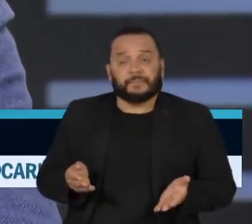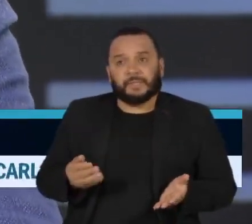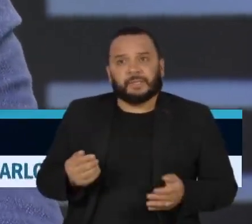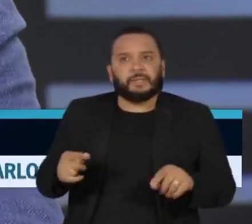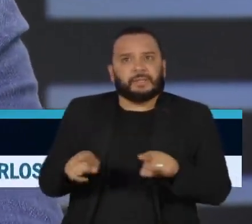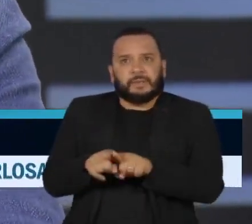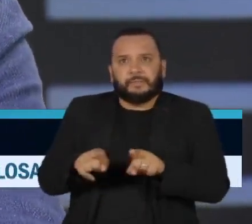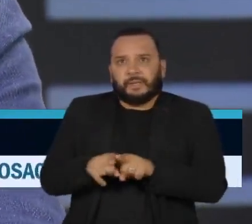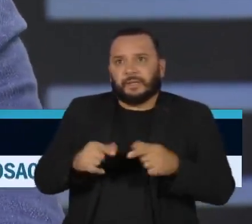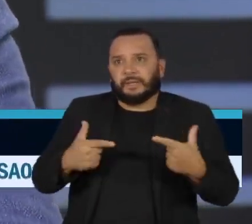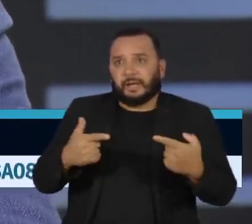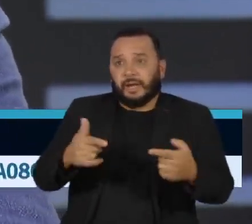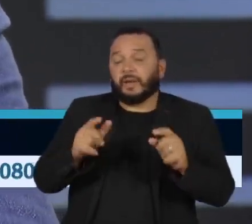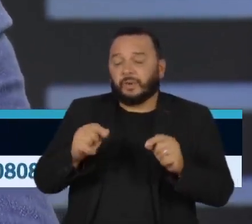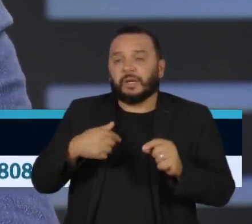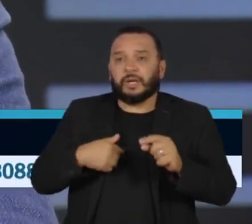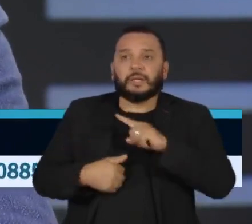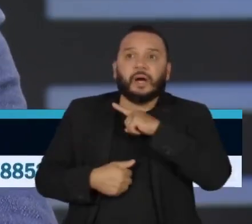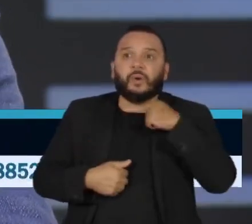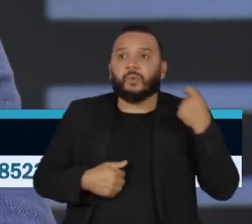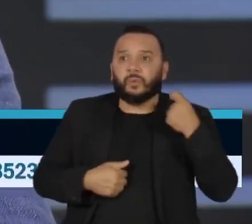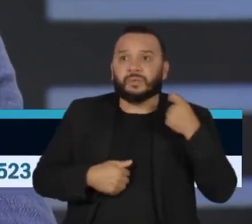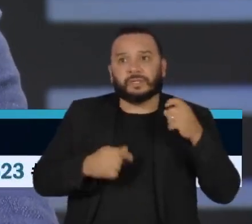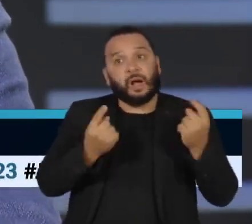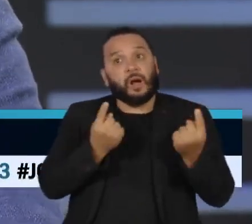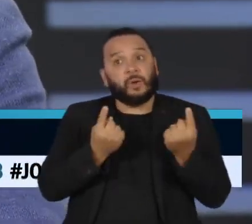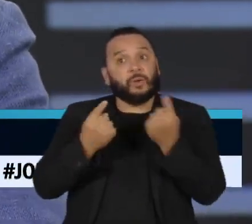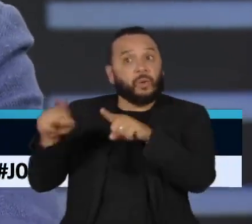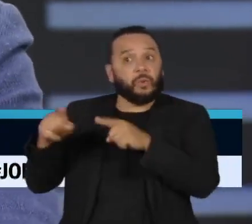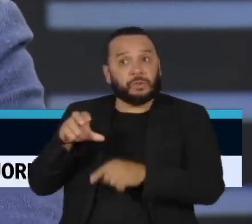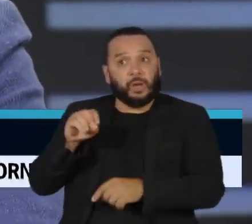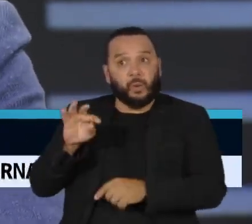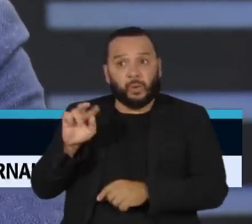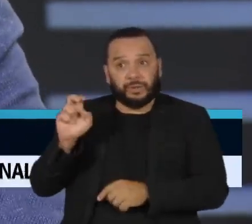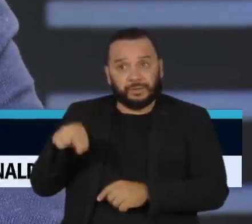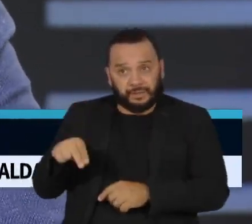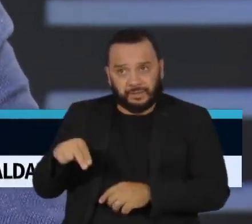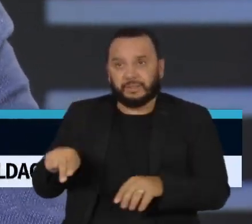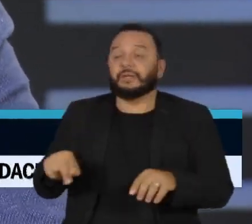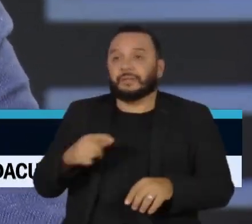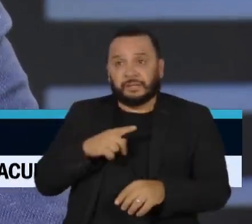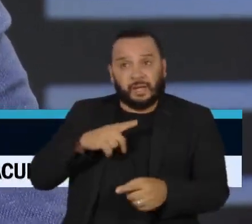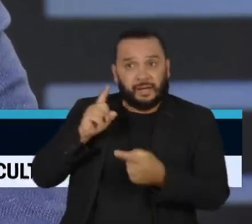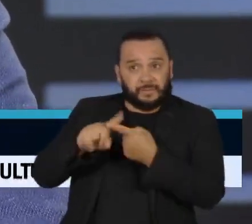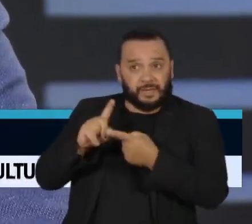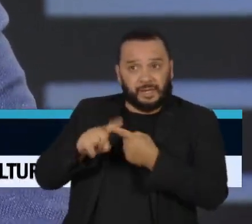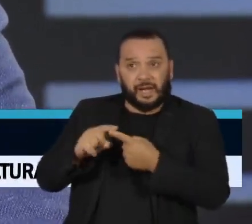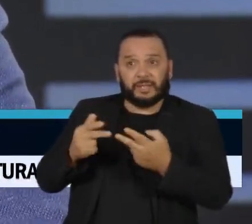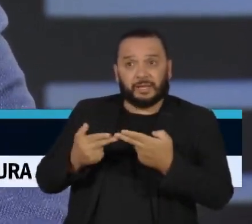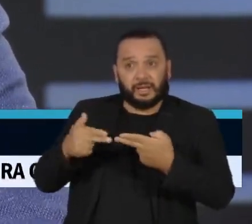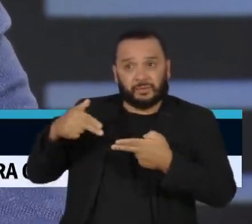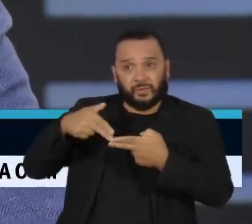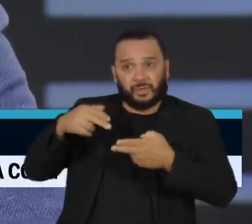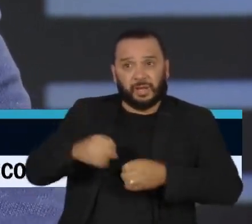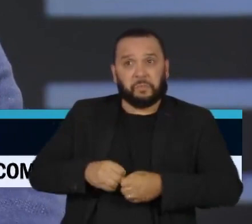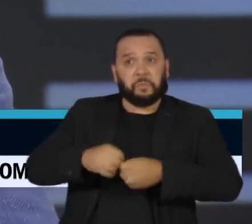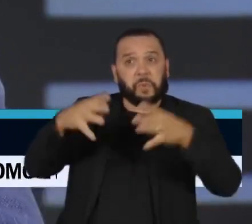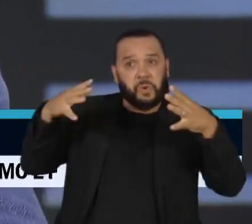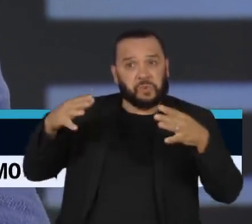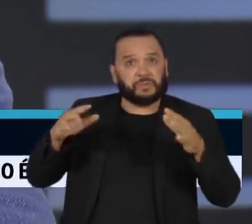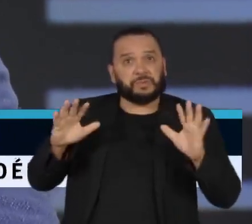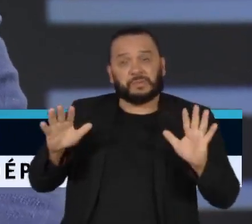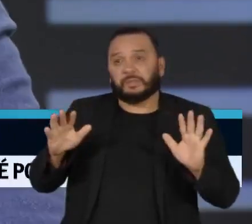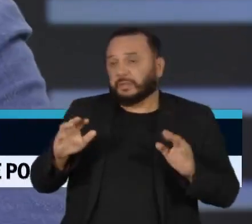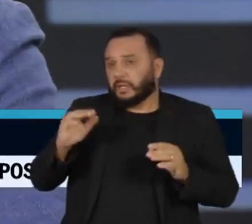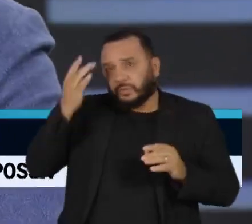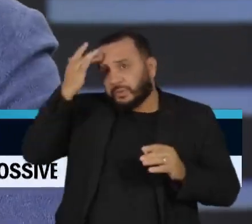não vai virar uma guerra da Rússia não contra o crânio mas contra o TAM e as ameaças de bons de bombas à turma atômicas táticas o que